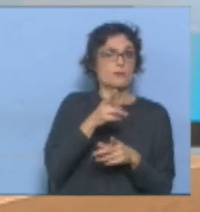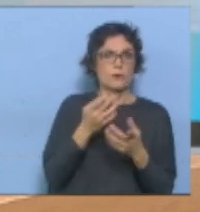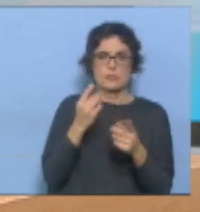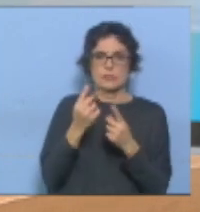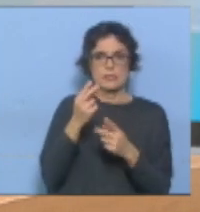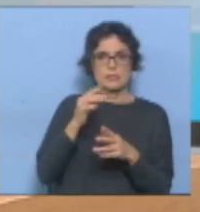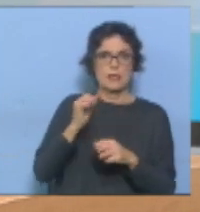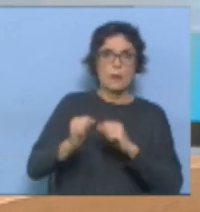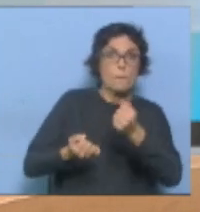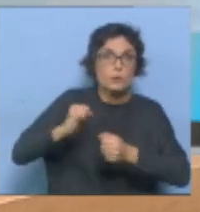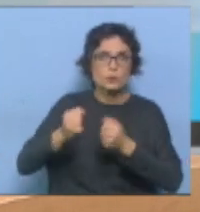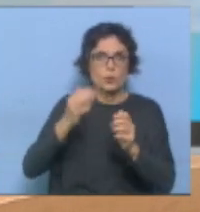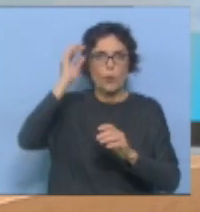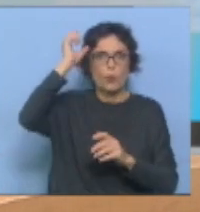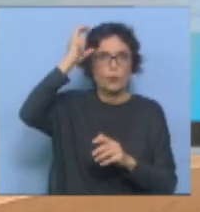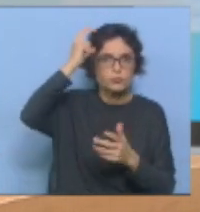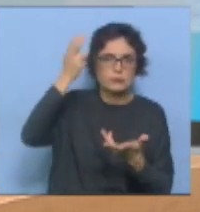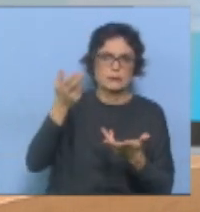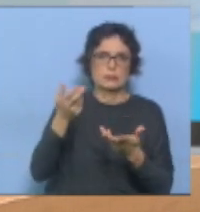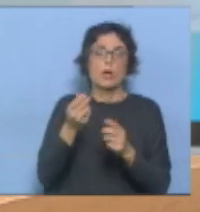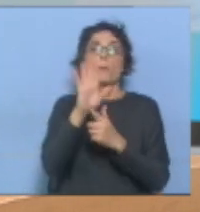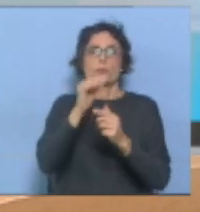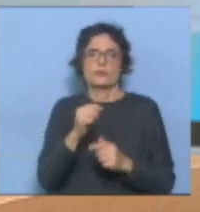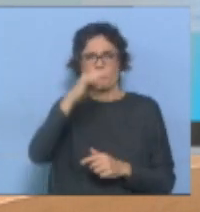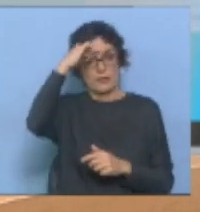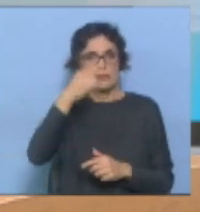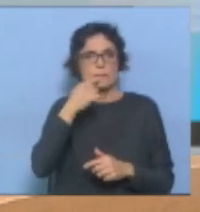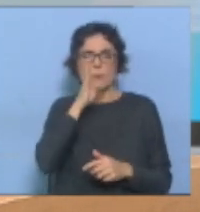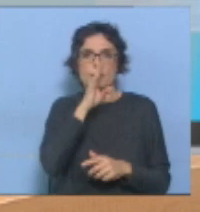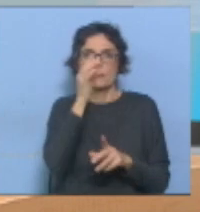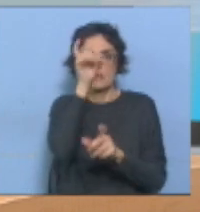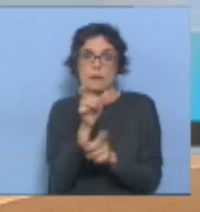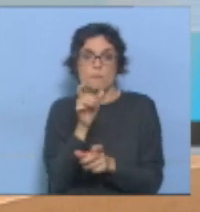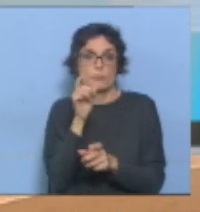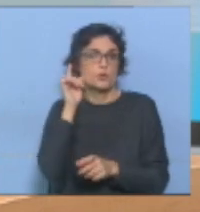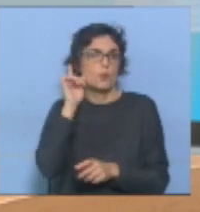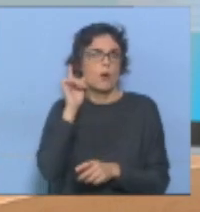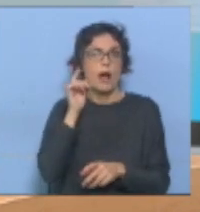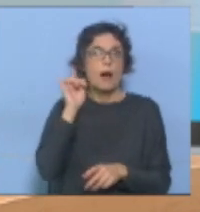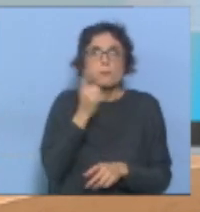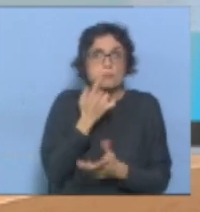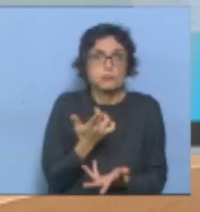difícil percebermos que uma pessoa é surda, ou é difícil, às vezes, se uma pessoa cega for muito